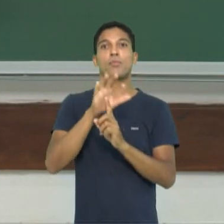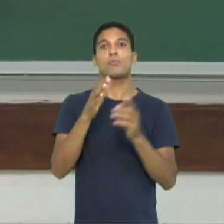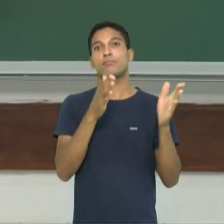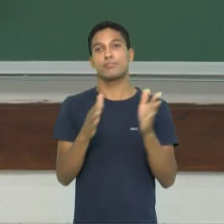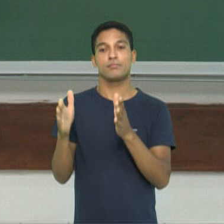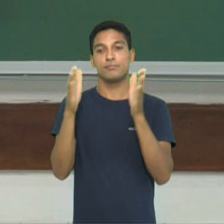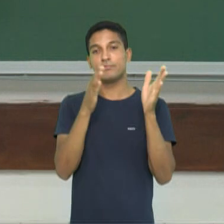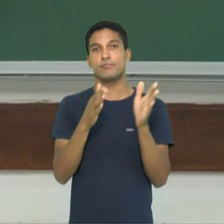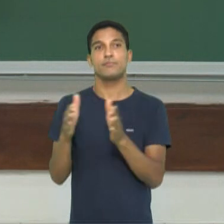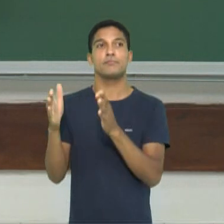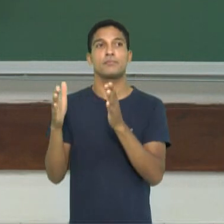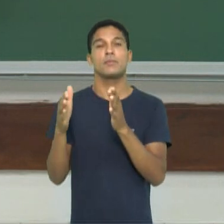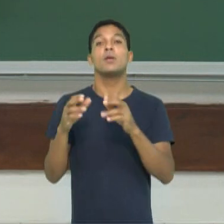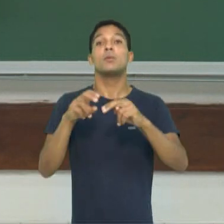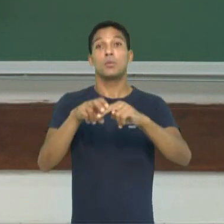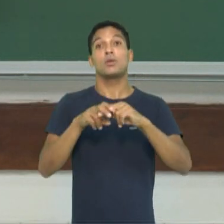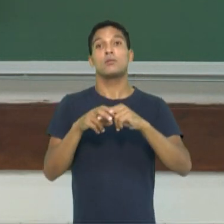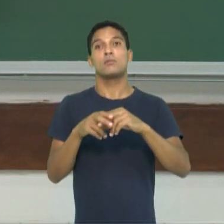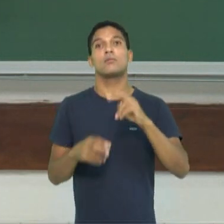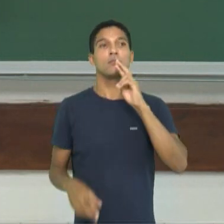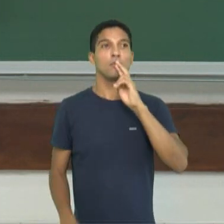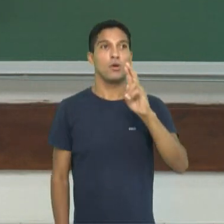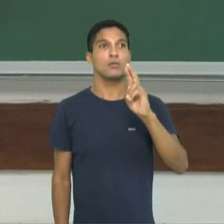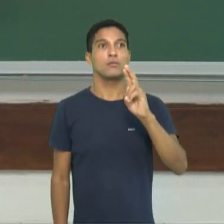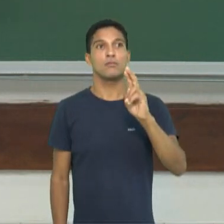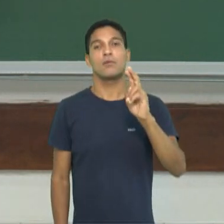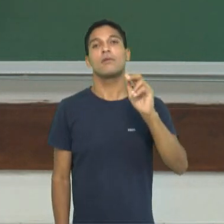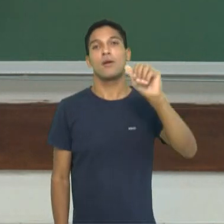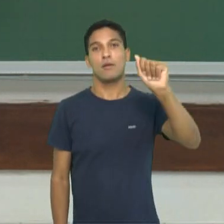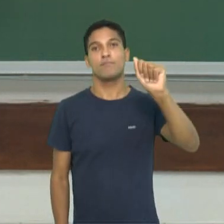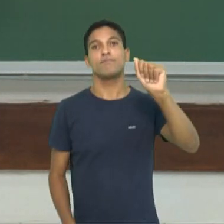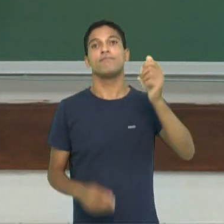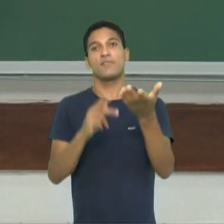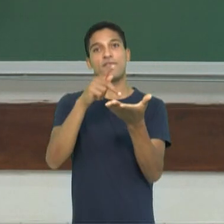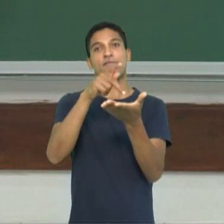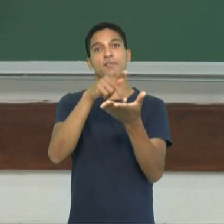aula, né? É essa a conclusão a qual nós poderíamos chegar.